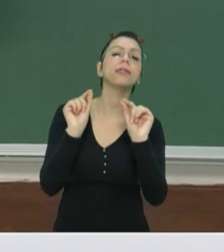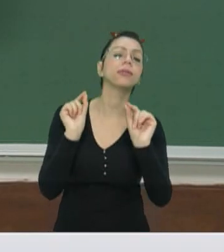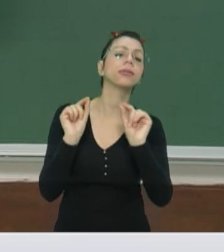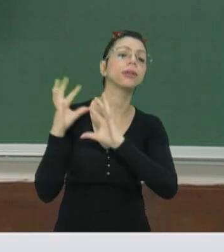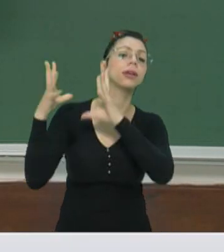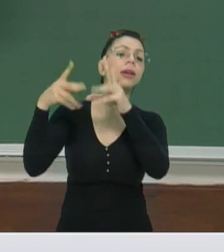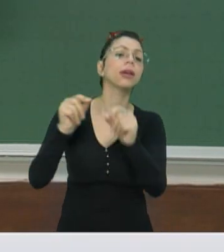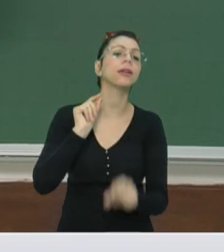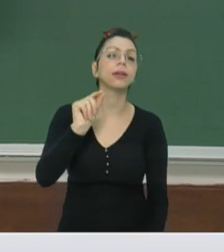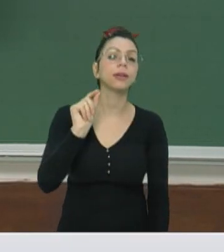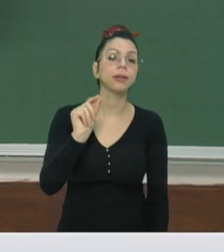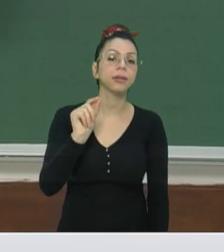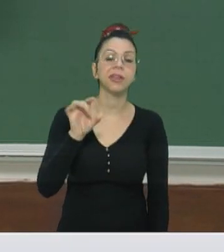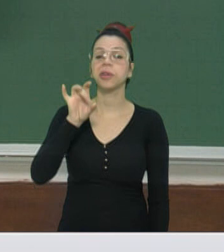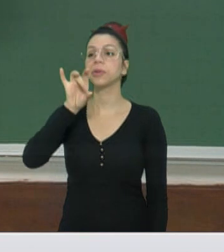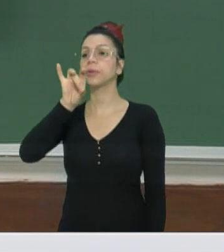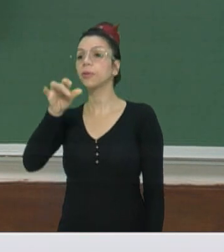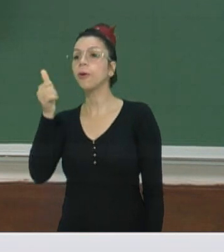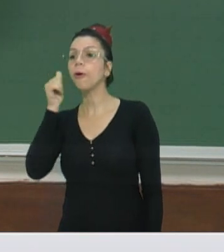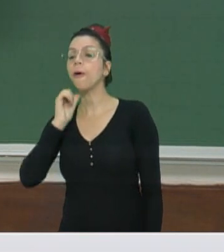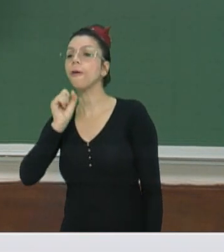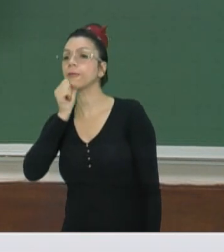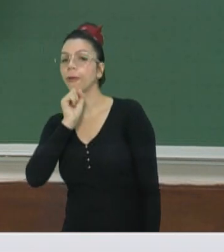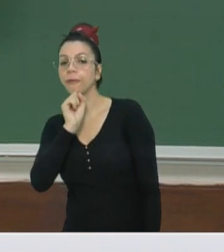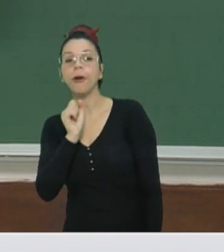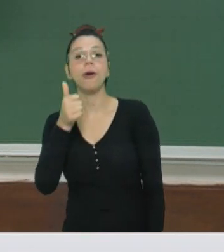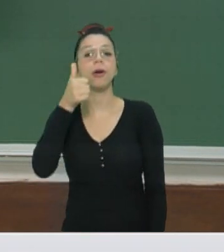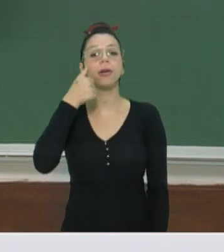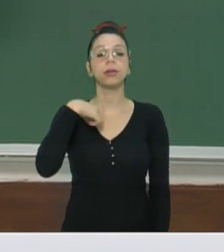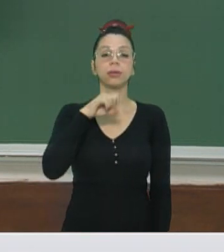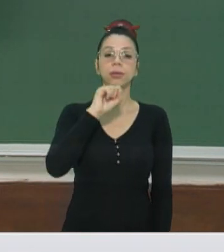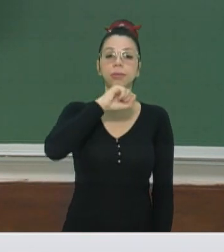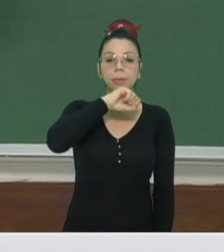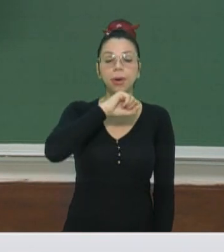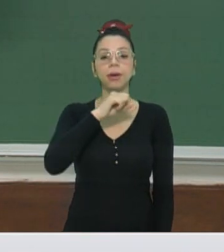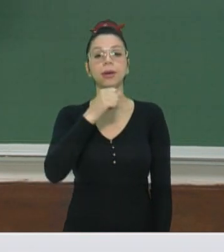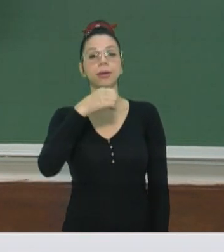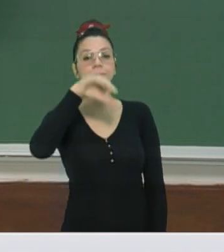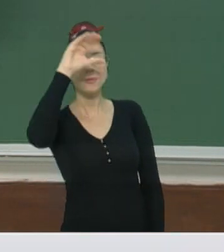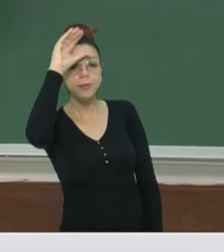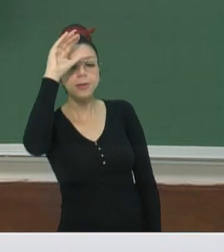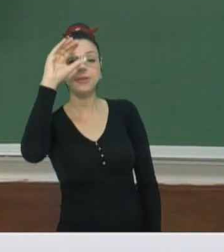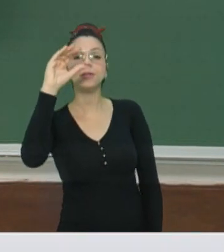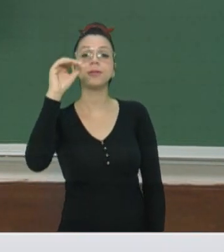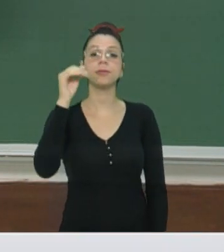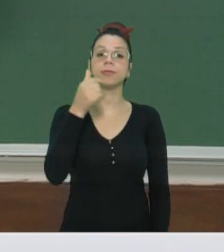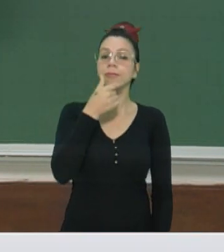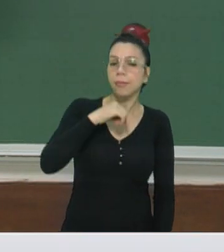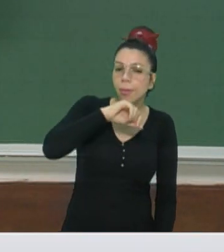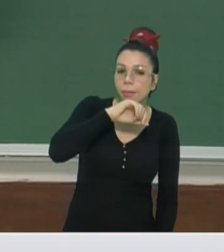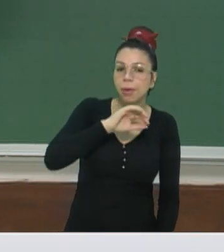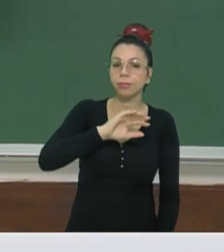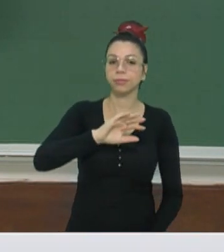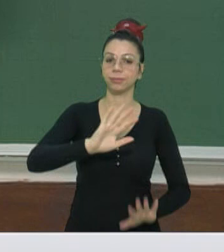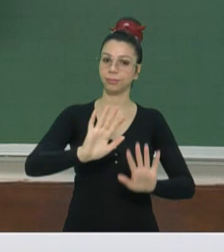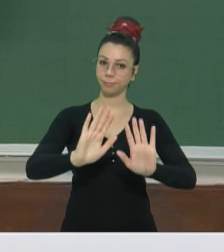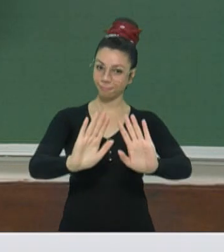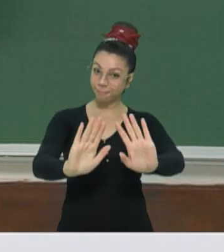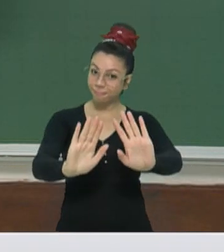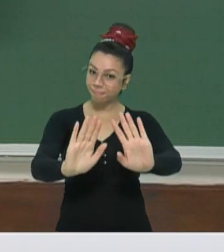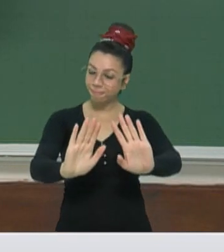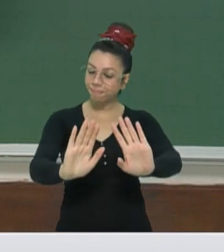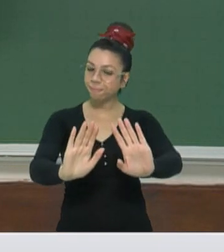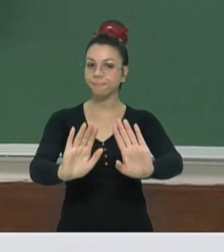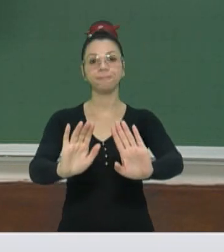Ah, só a avó, a mamãe, o tio, o papai, o avô. Não.